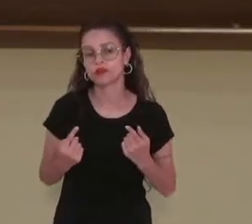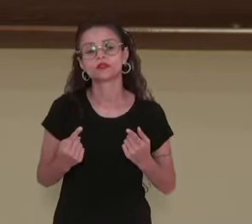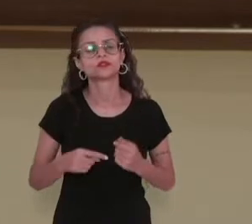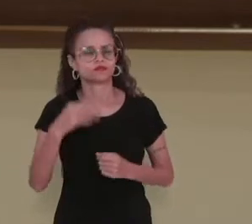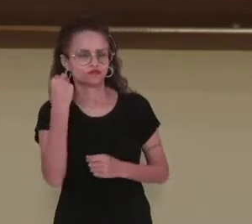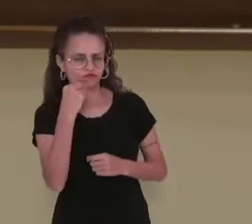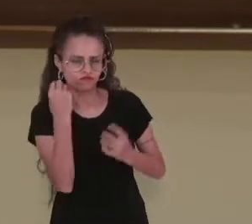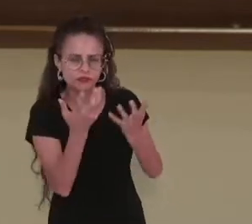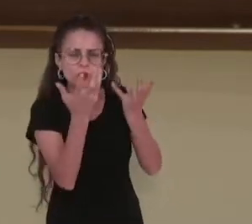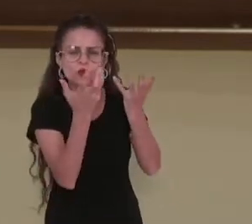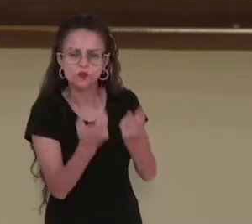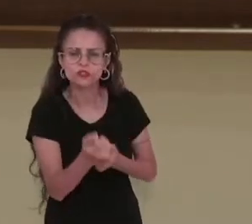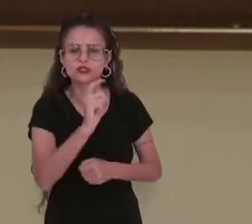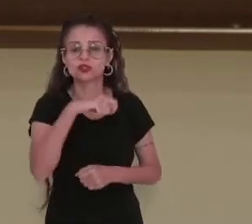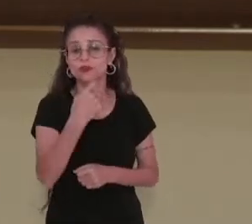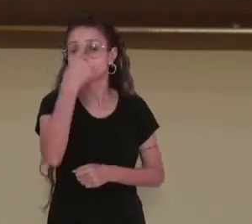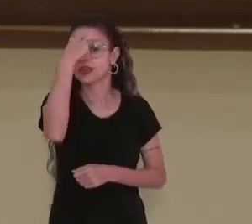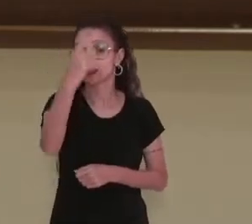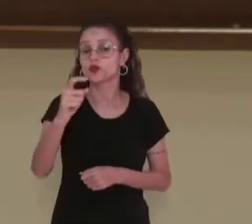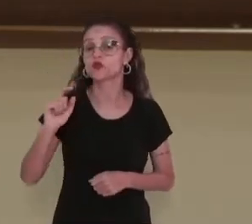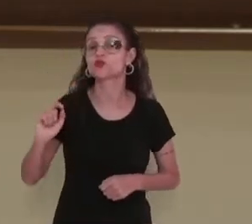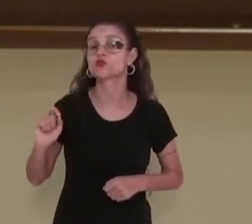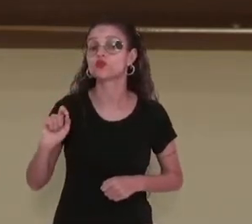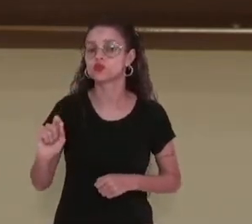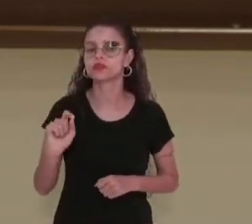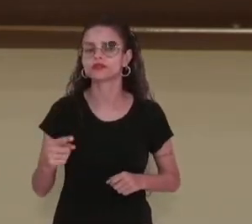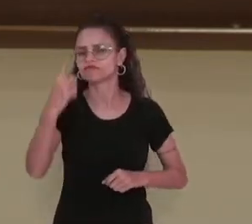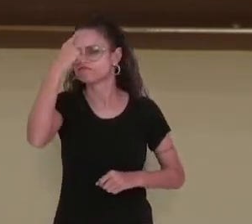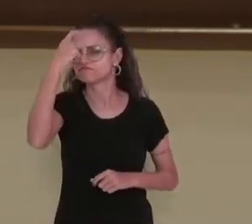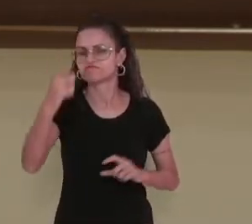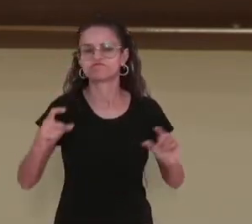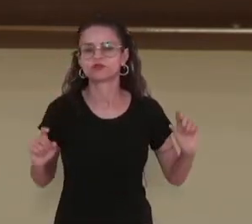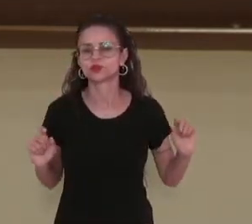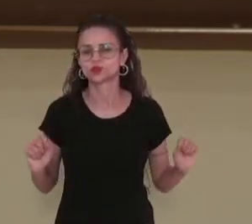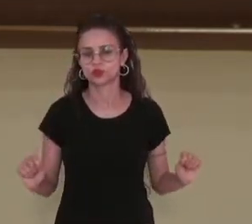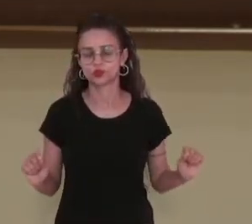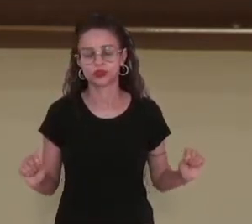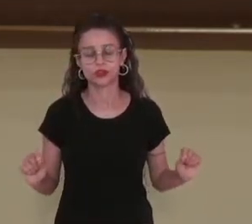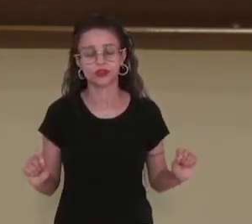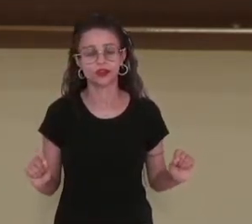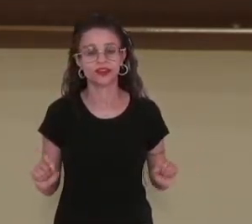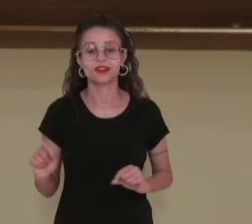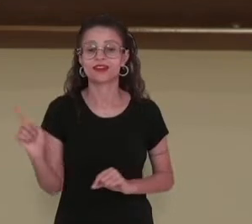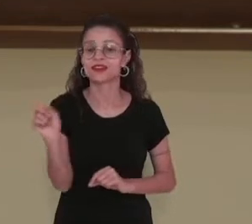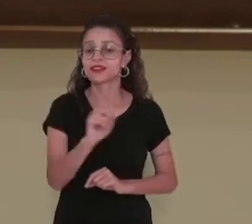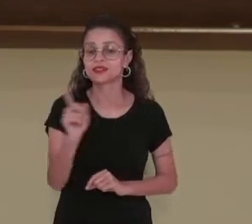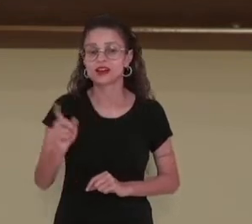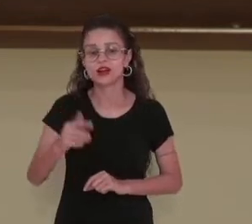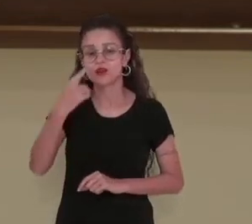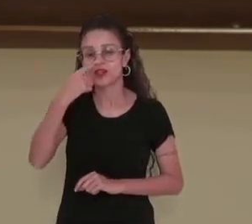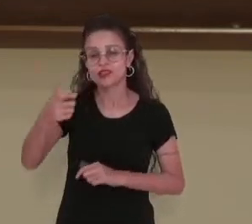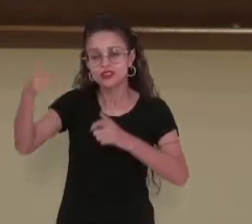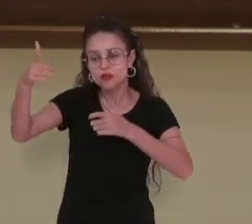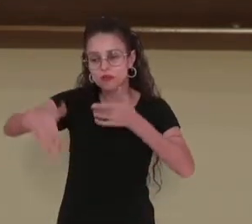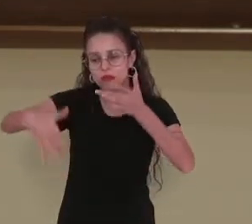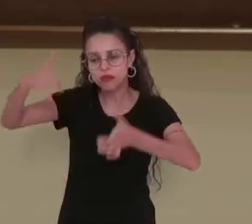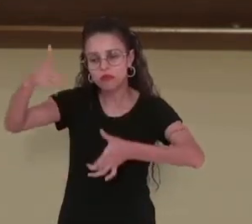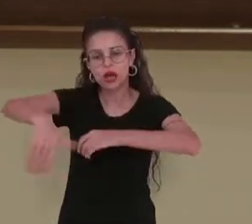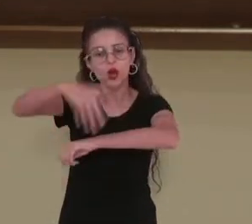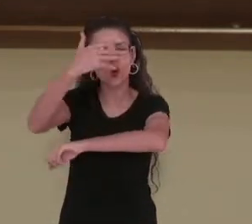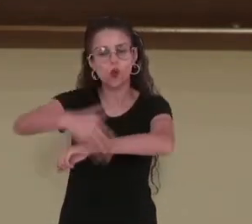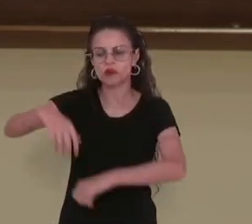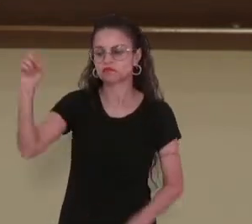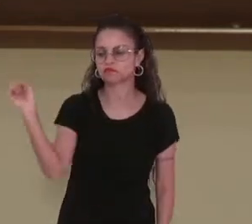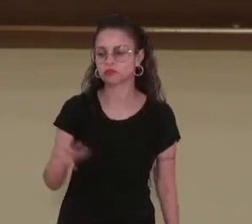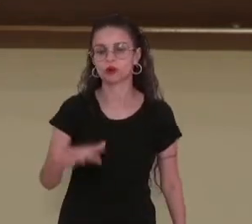Convencendo sobre uma ideia. Qual ideia está implícita aqui? De não jogar o lixo nas ruas, né? E